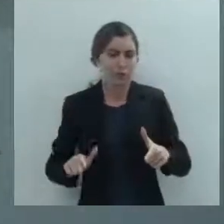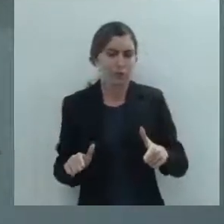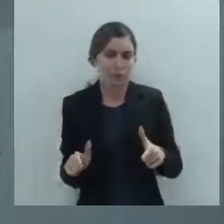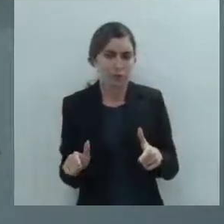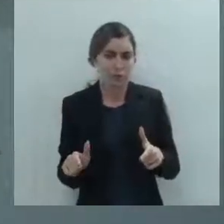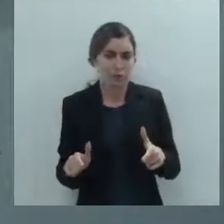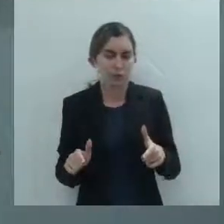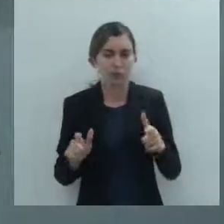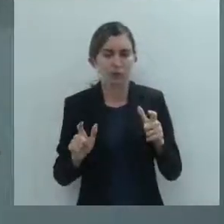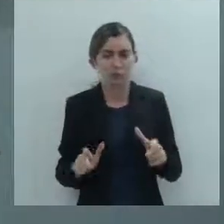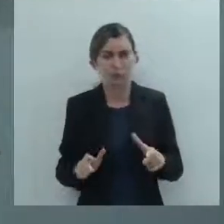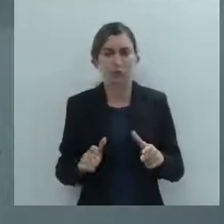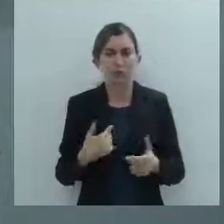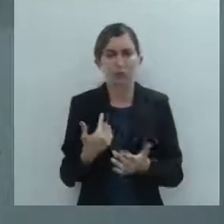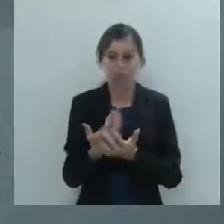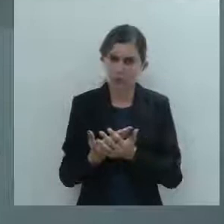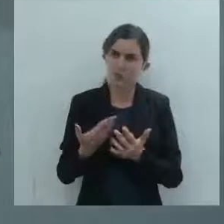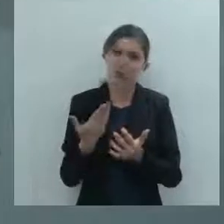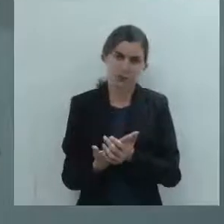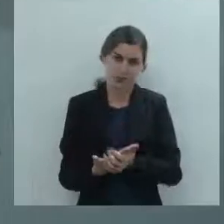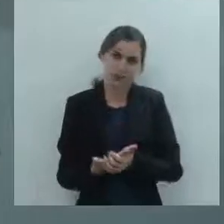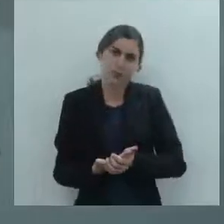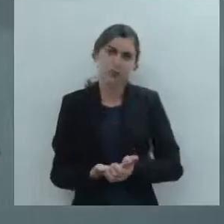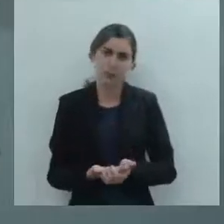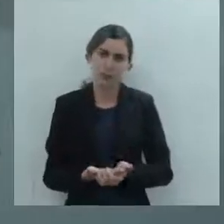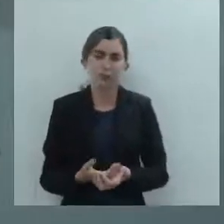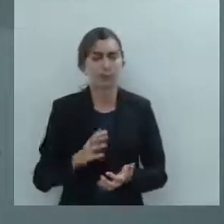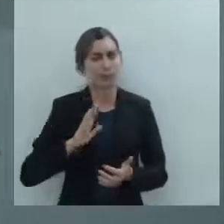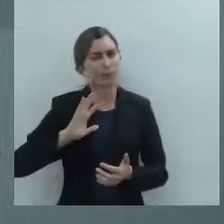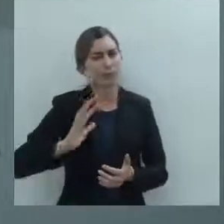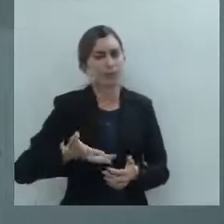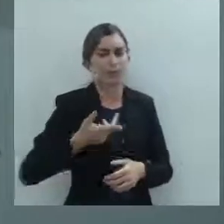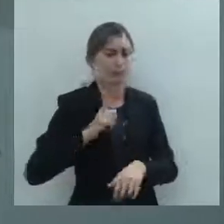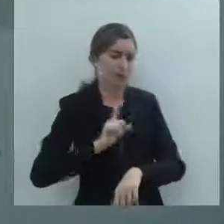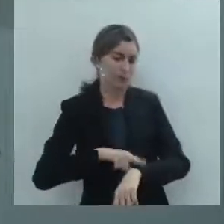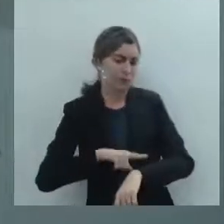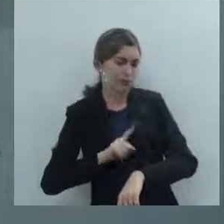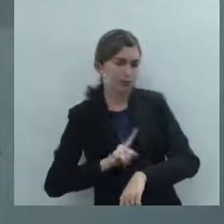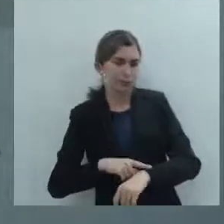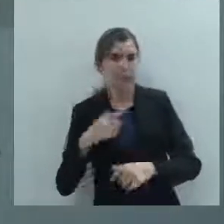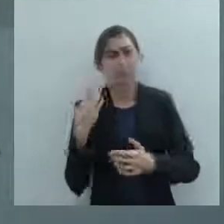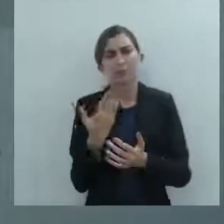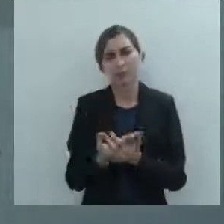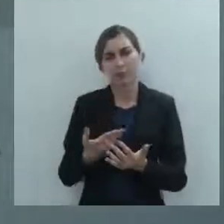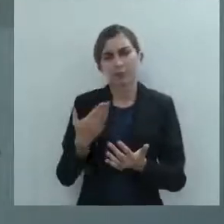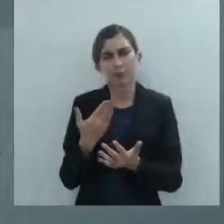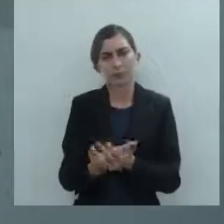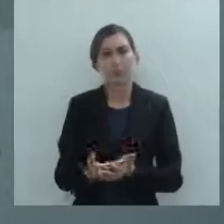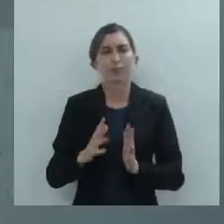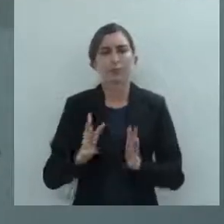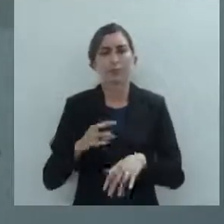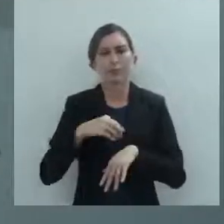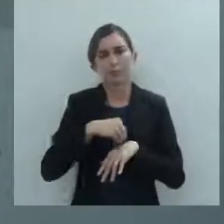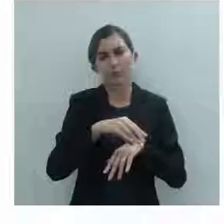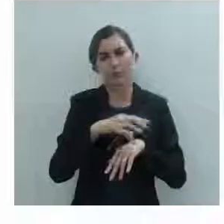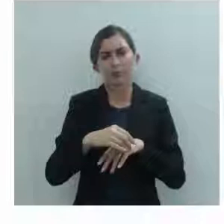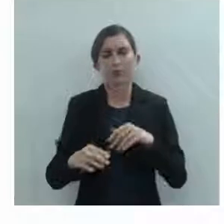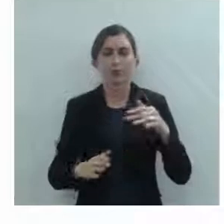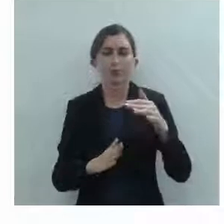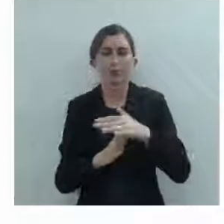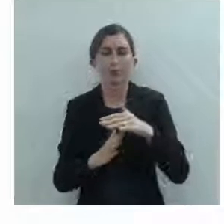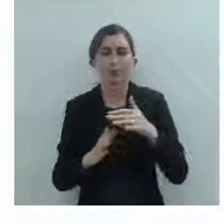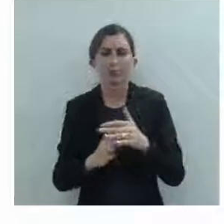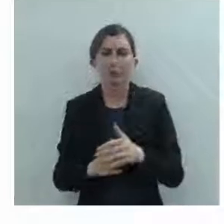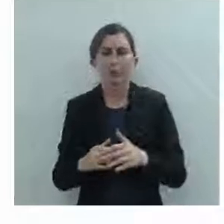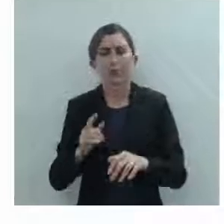onde se estuda o fenômeno já para o tempo histórico nós traçamos um limite